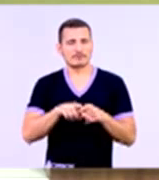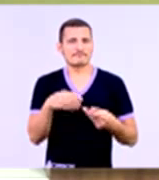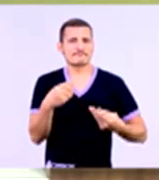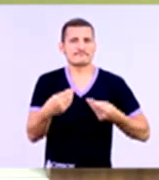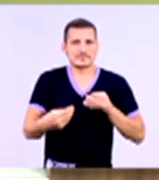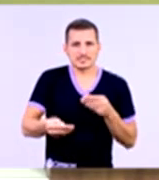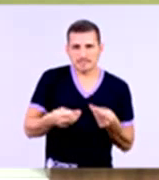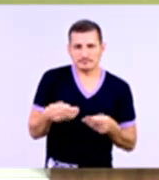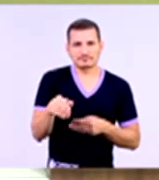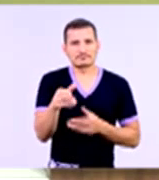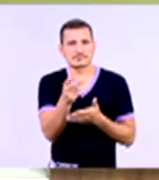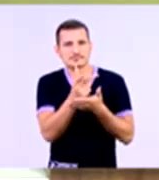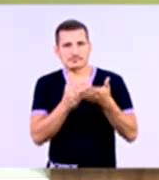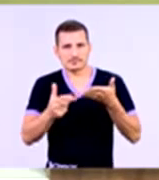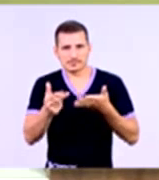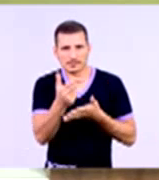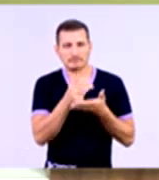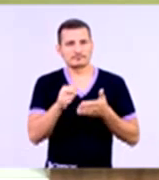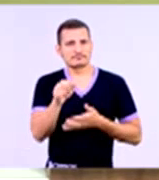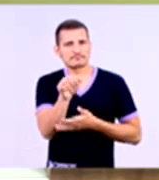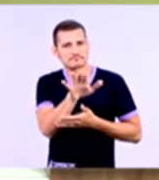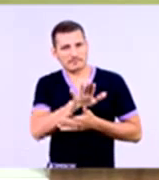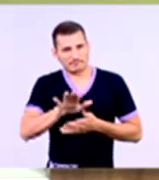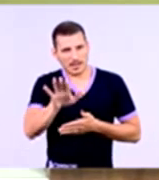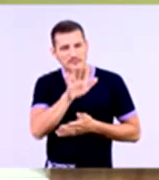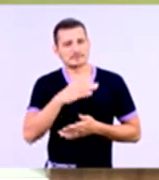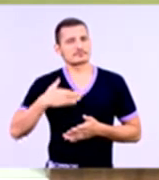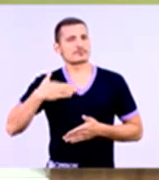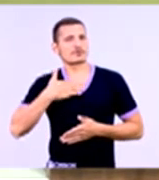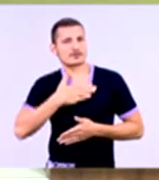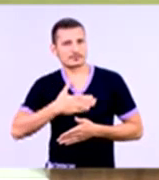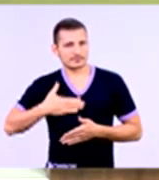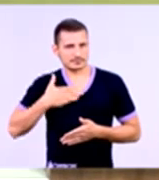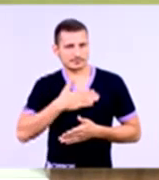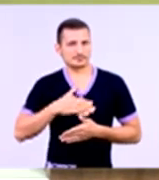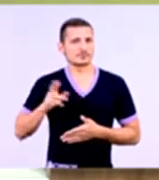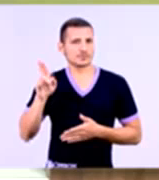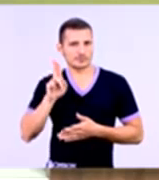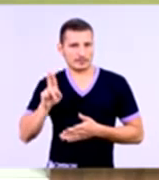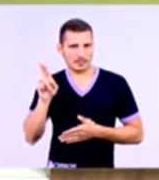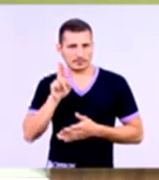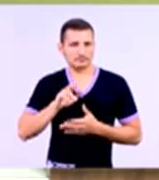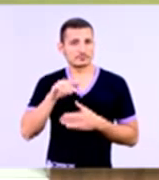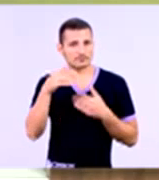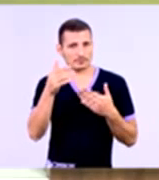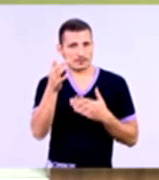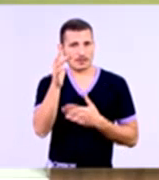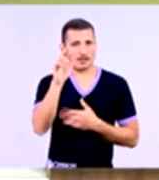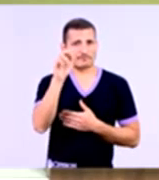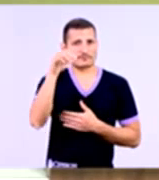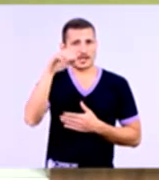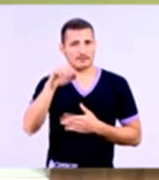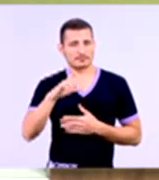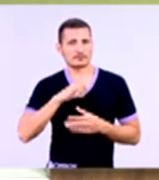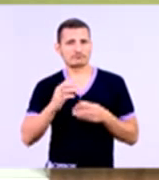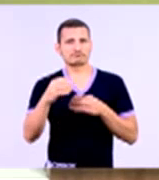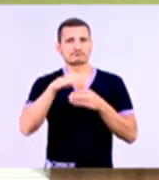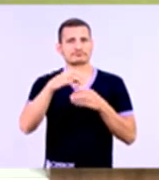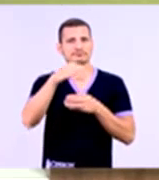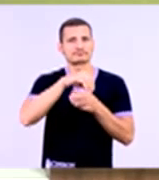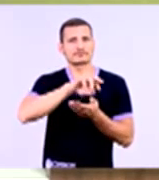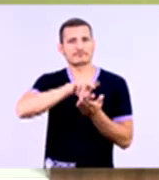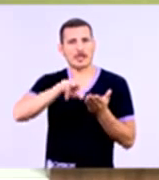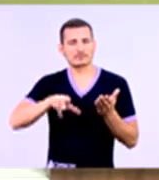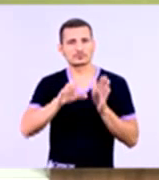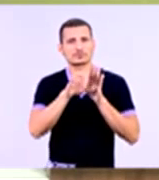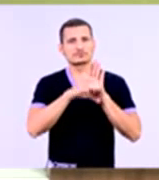flexível, né? Uma interface agradável para o usuário. Então, basicamente é um framework que agrega vários conceitos para a